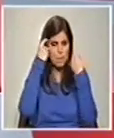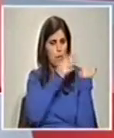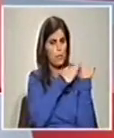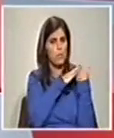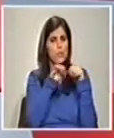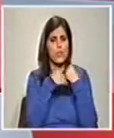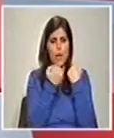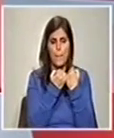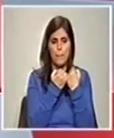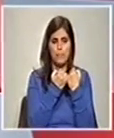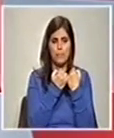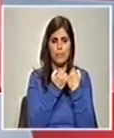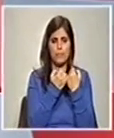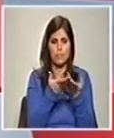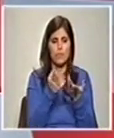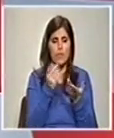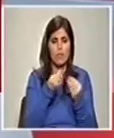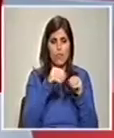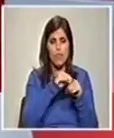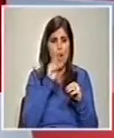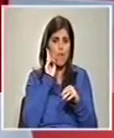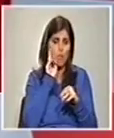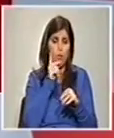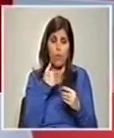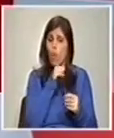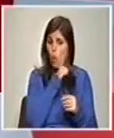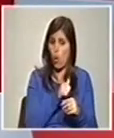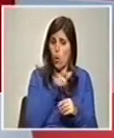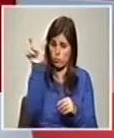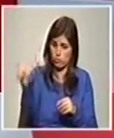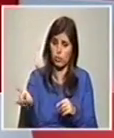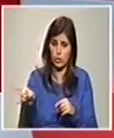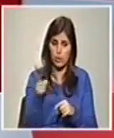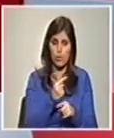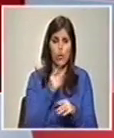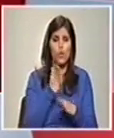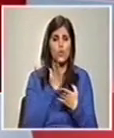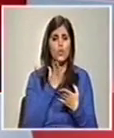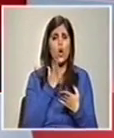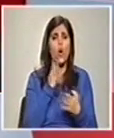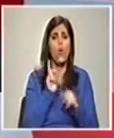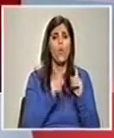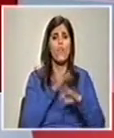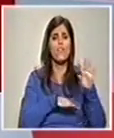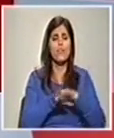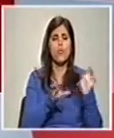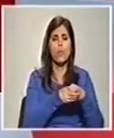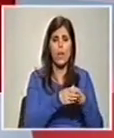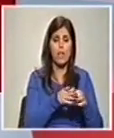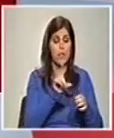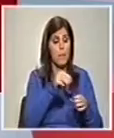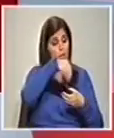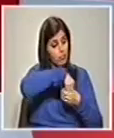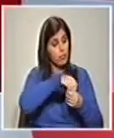social. A responsabilidade social, no fundo, é criar valor. Eu concordo imensamente consigo quando diz que não é só o que nós fazemos com a comunidade, é o que nós fazemos com os nossos colaboradores, é o que nós